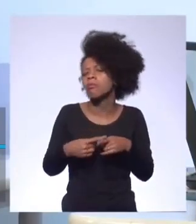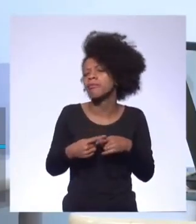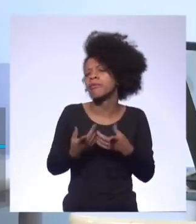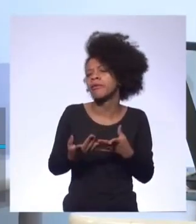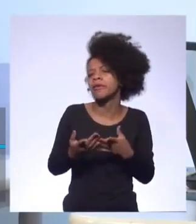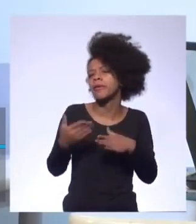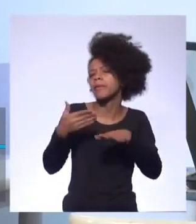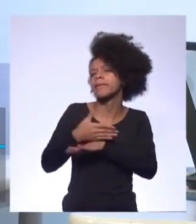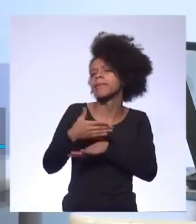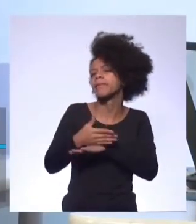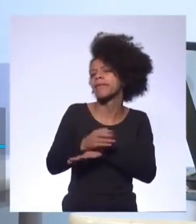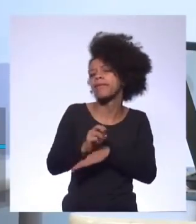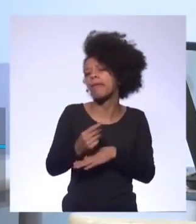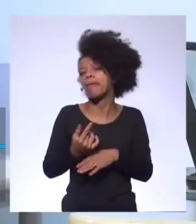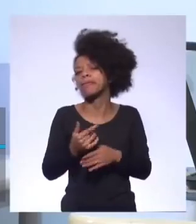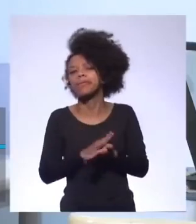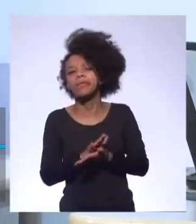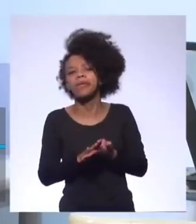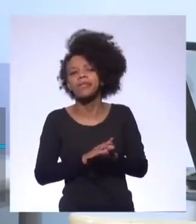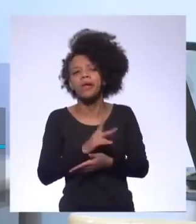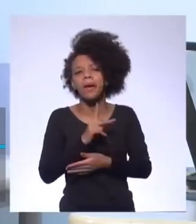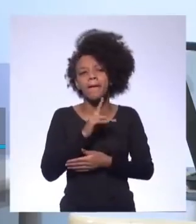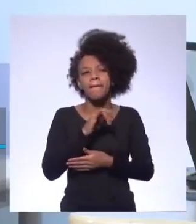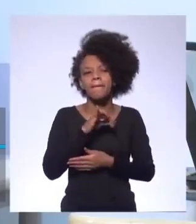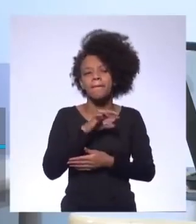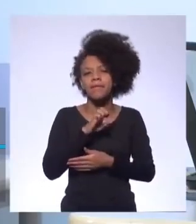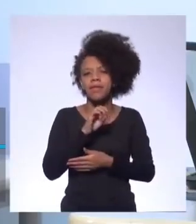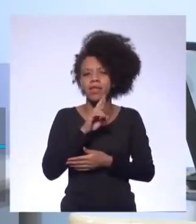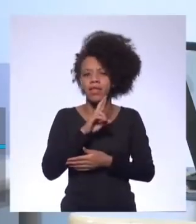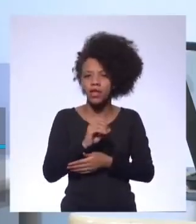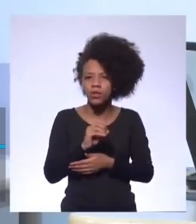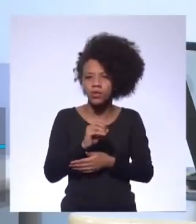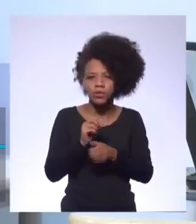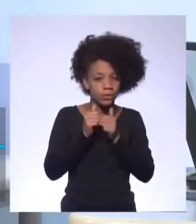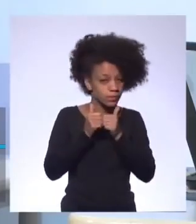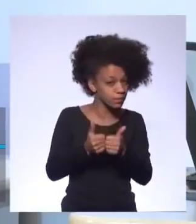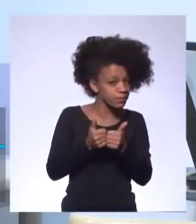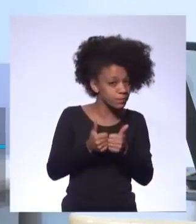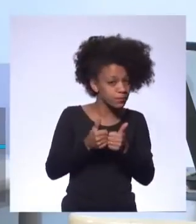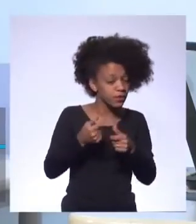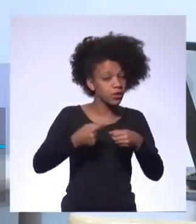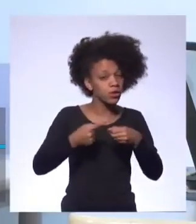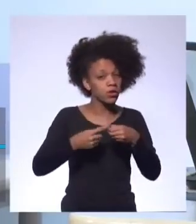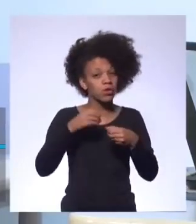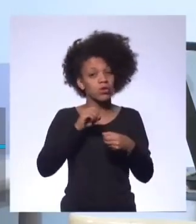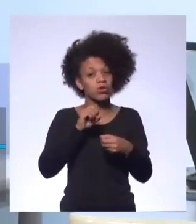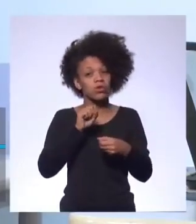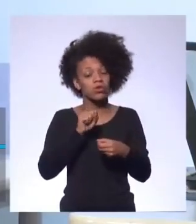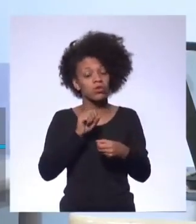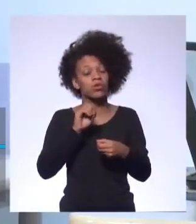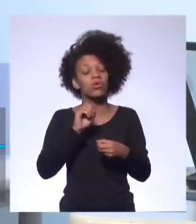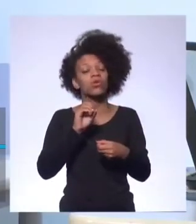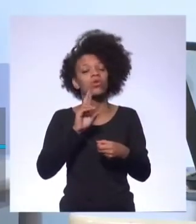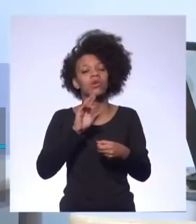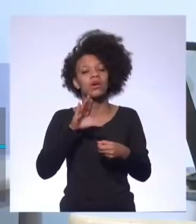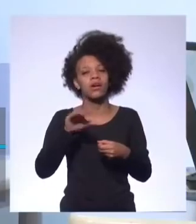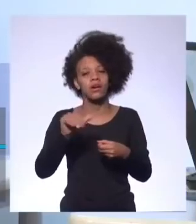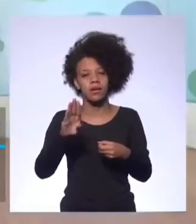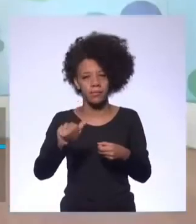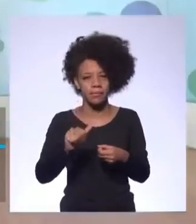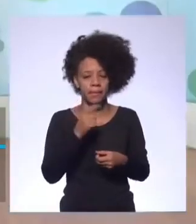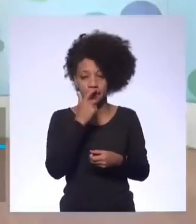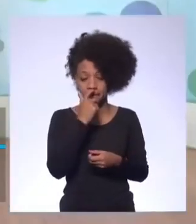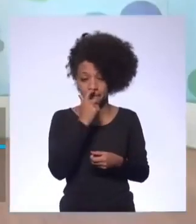pra caramba? E aí, Pietro, da Escola Monteiro Lobato em Sorocaba, beleza? Bora participar? E aí, Vamos lá? gente, qual